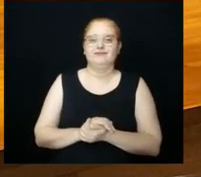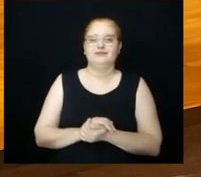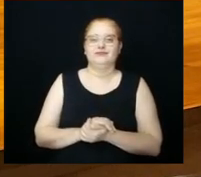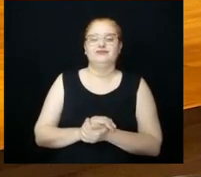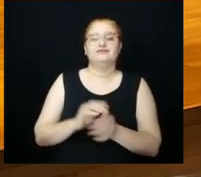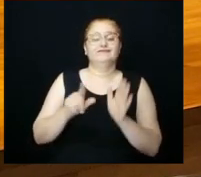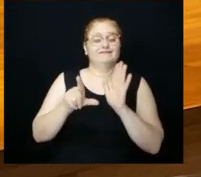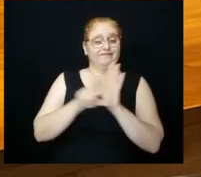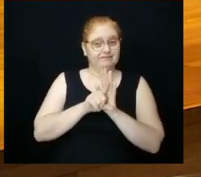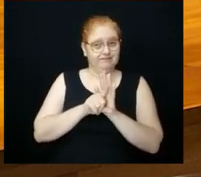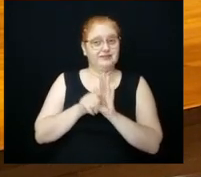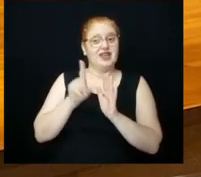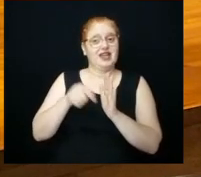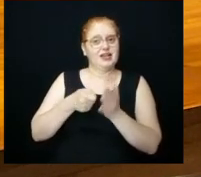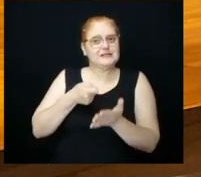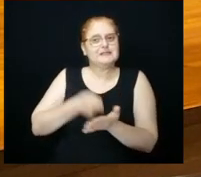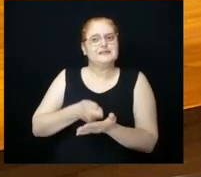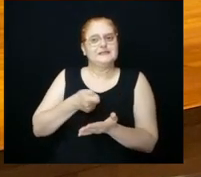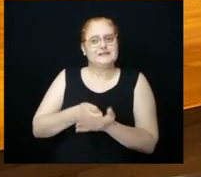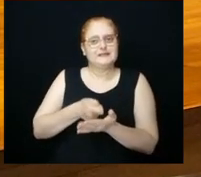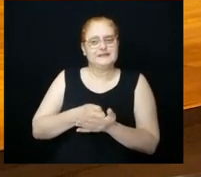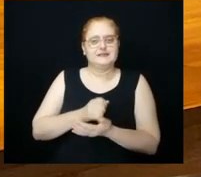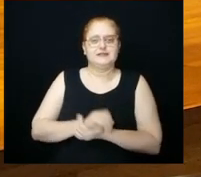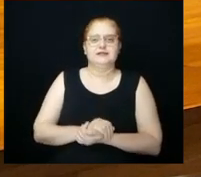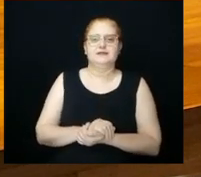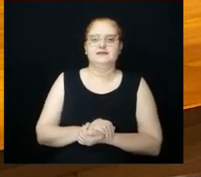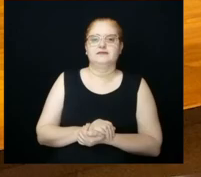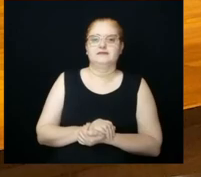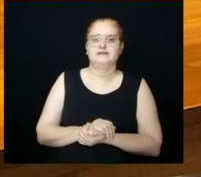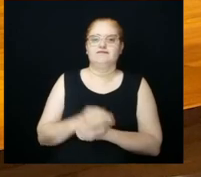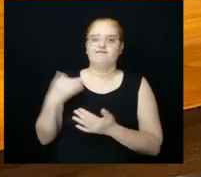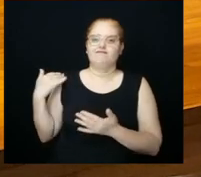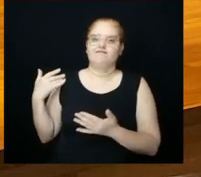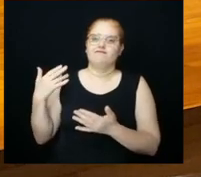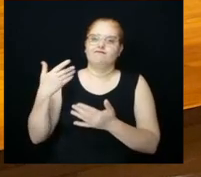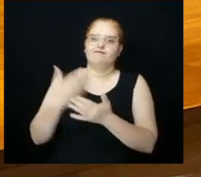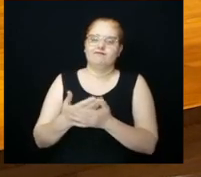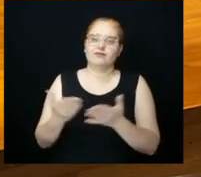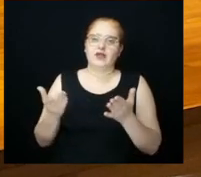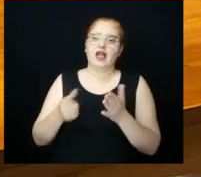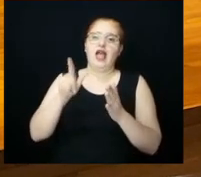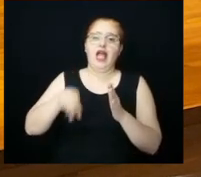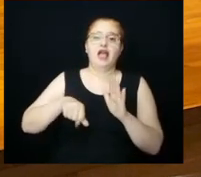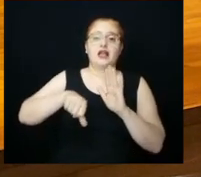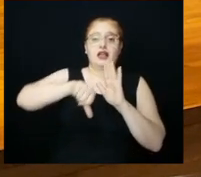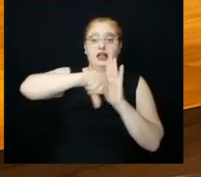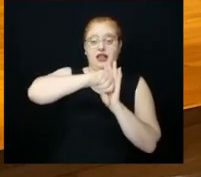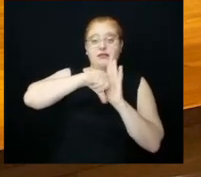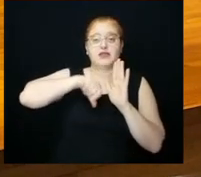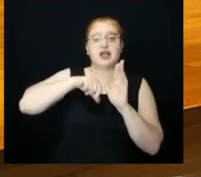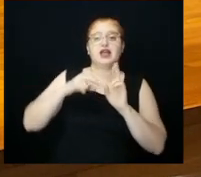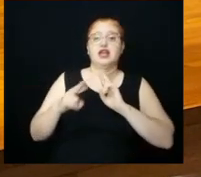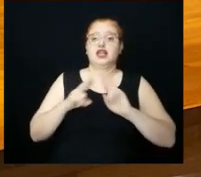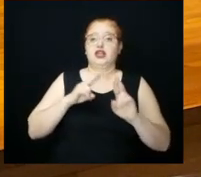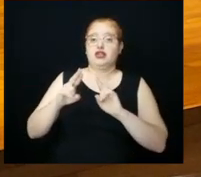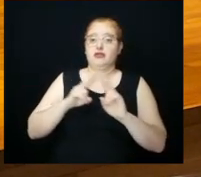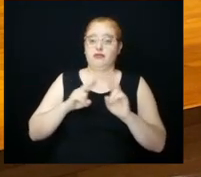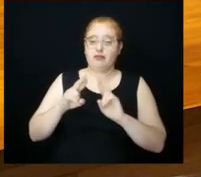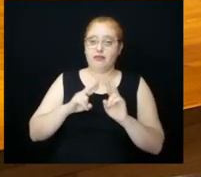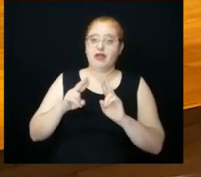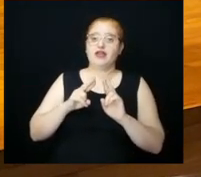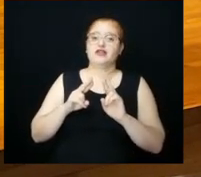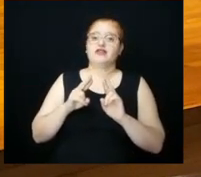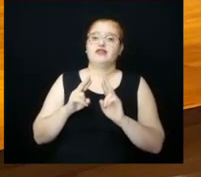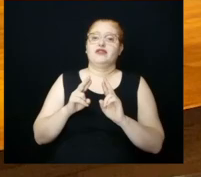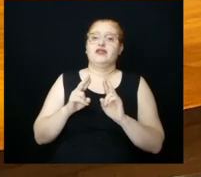as leis são muito rígidas. Né? A gente, até hoje, por exemplo, é crime ter um relacionamento homoafetivo, né?